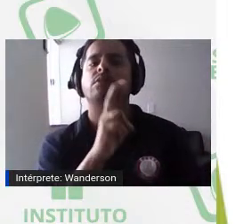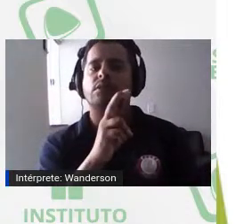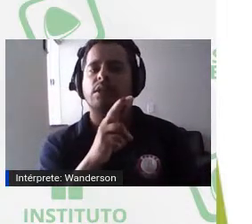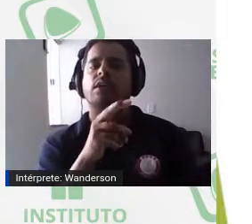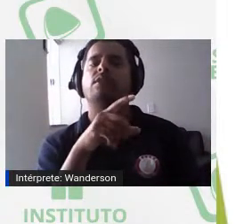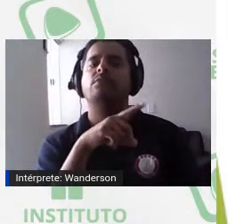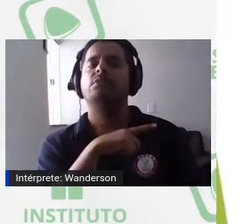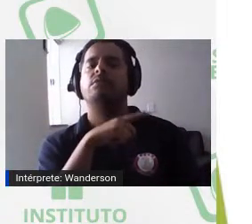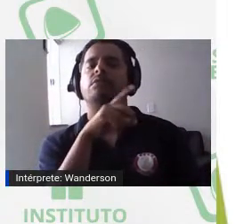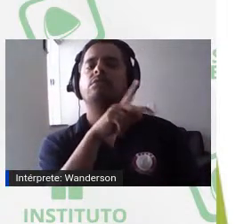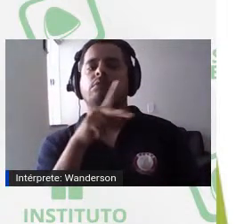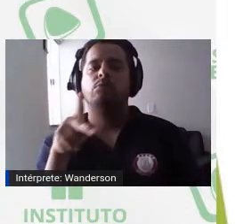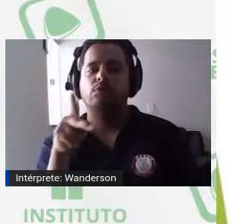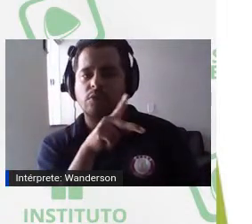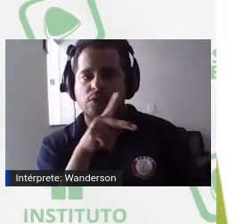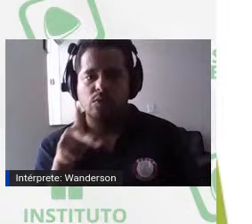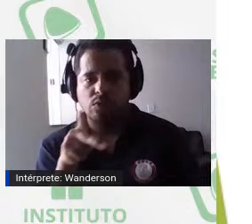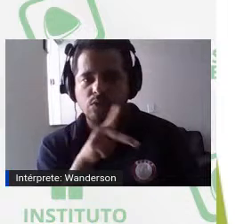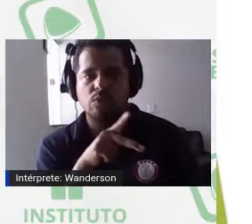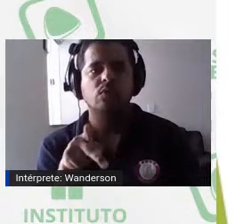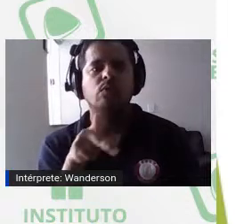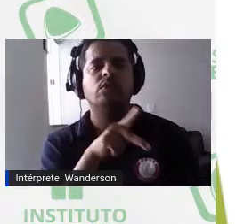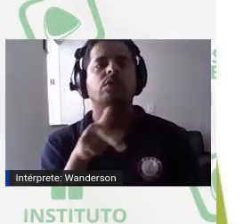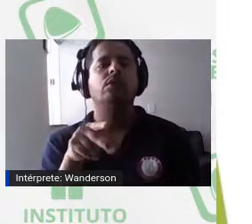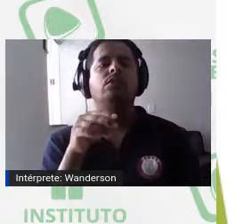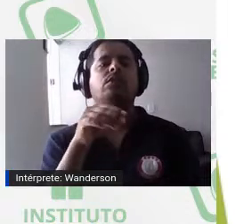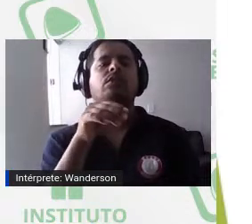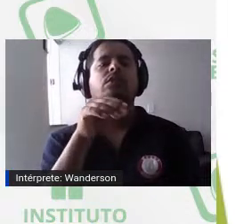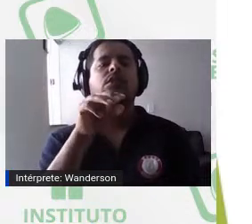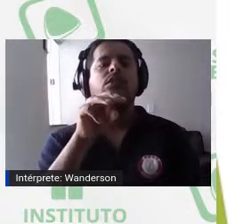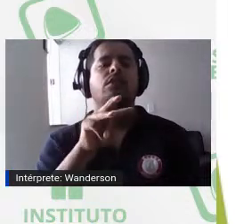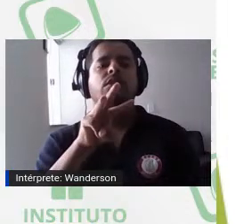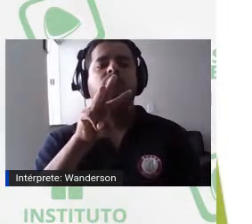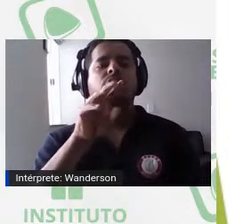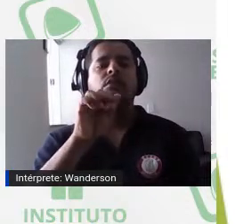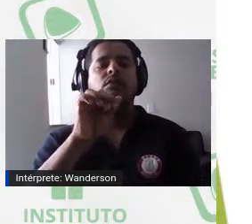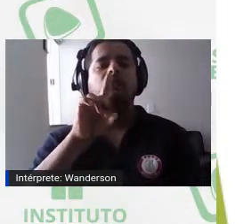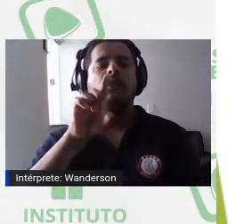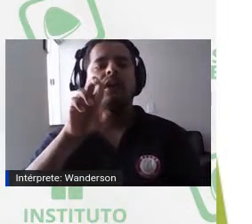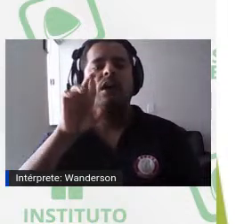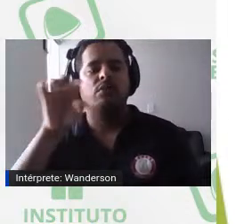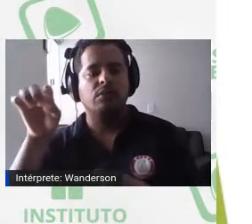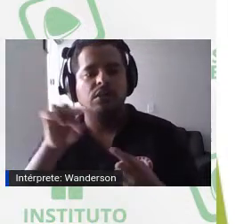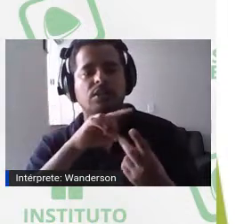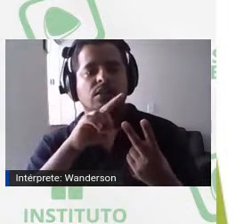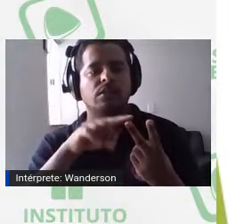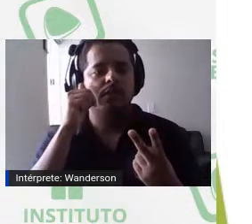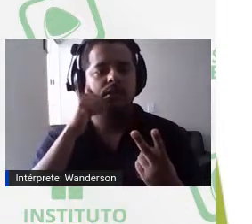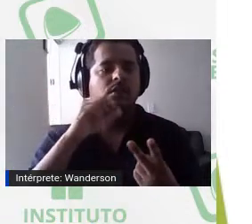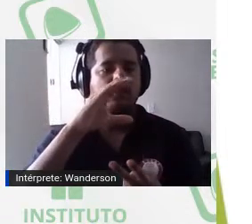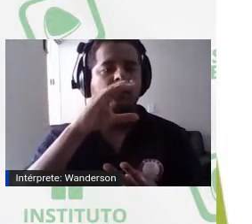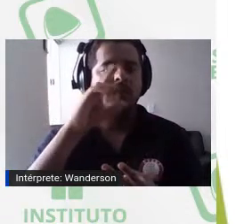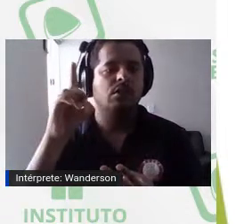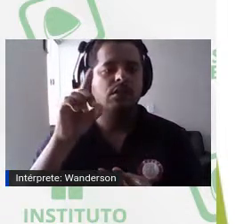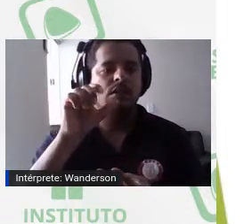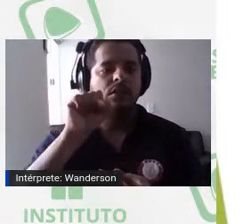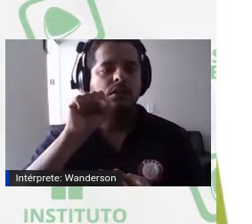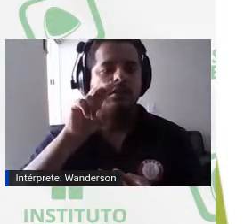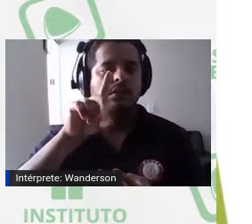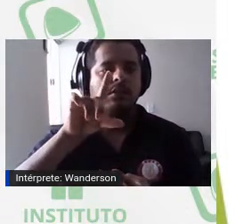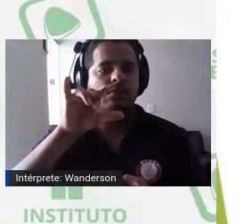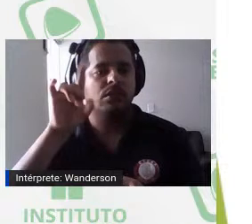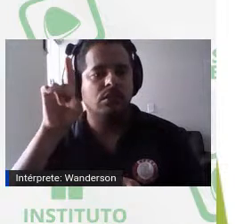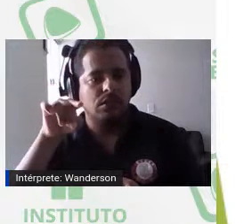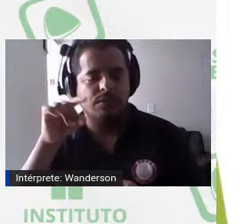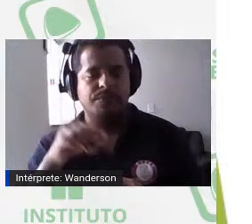supervisores, no caso da gente, o professor Valden Castro, e da coordenadora Sueli dos Prazeres. A gente não